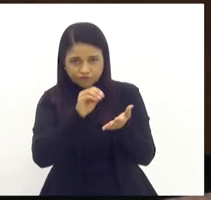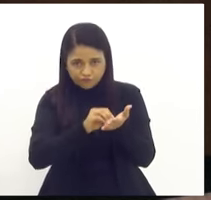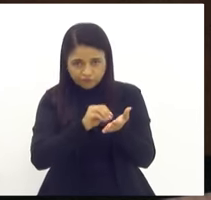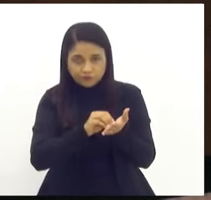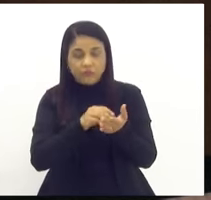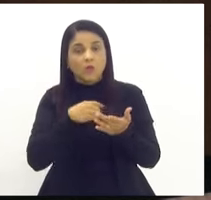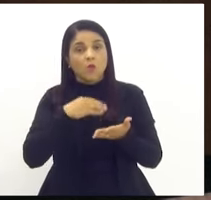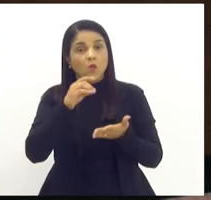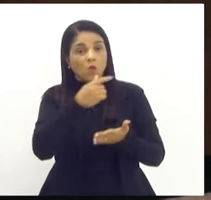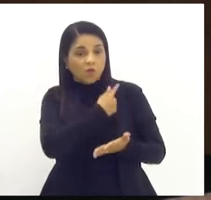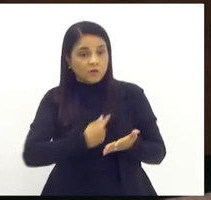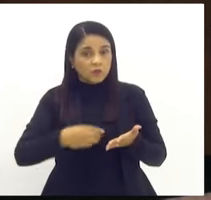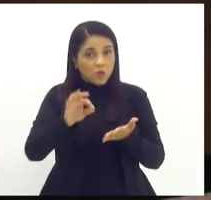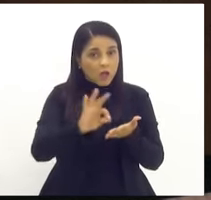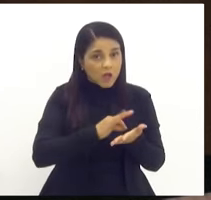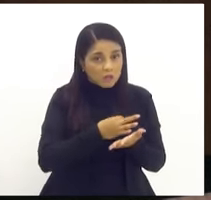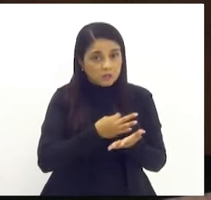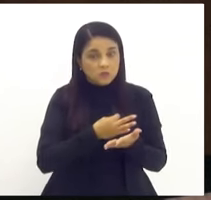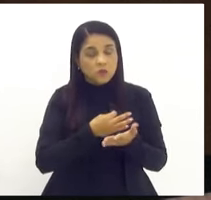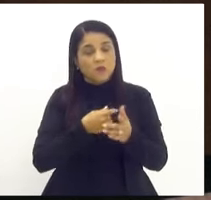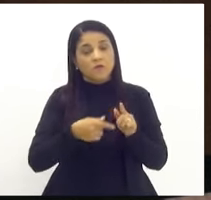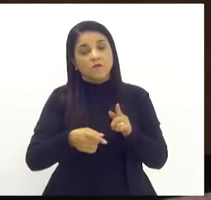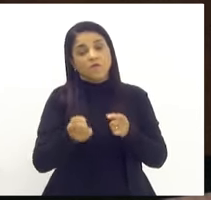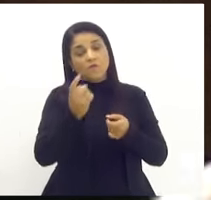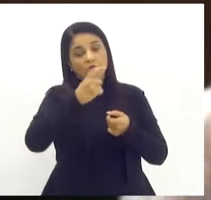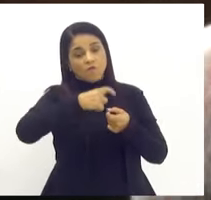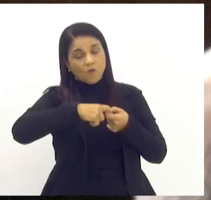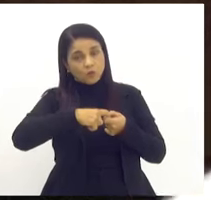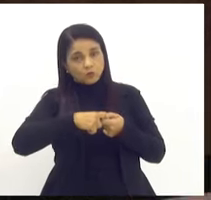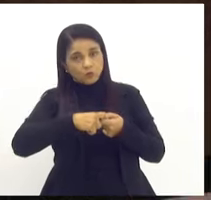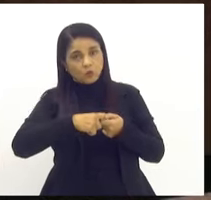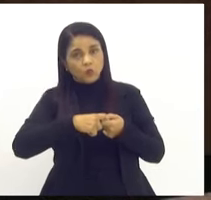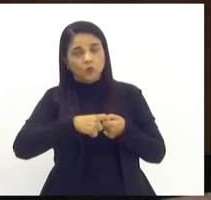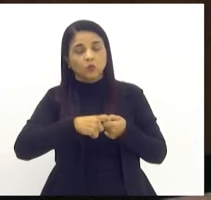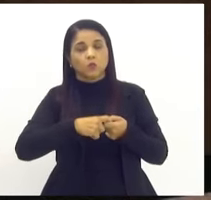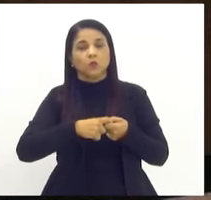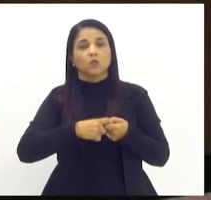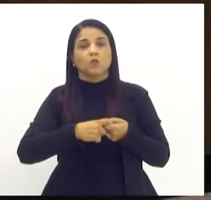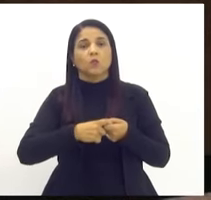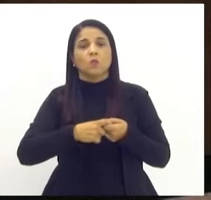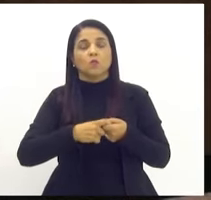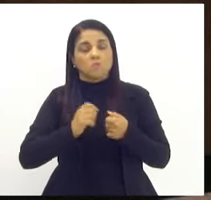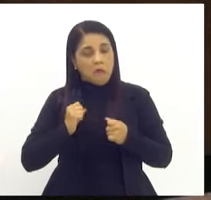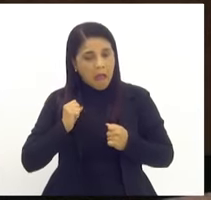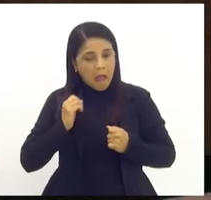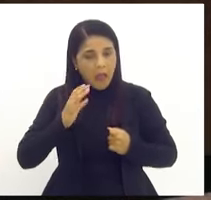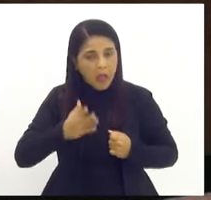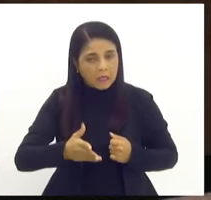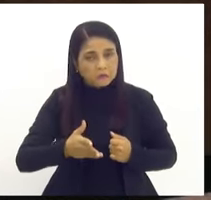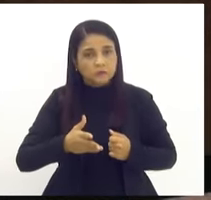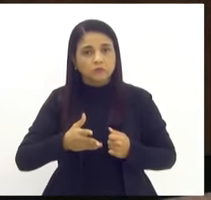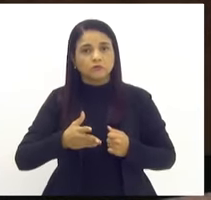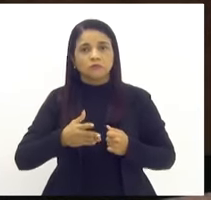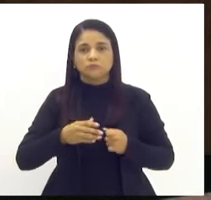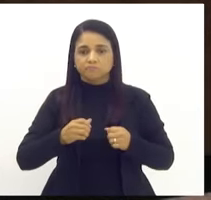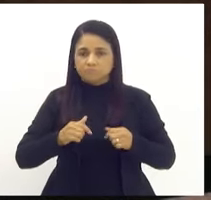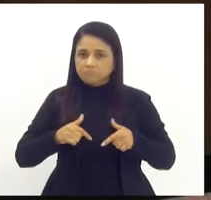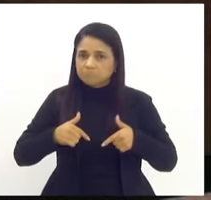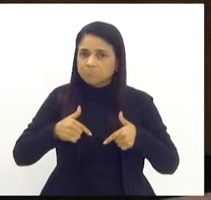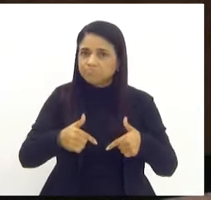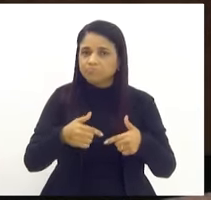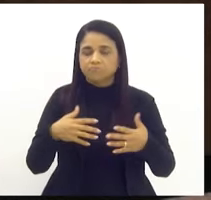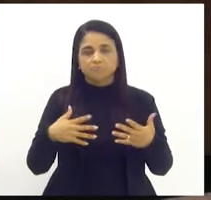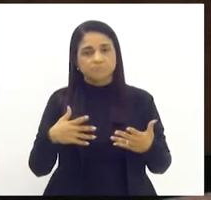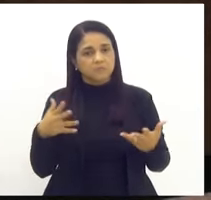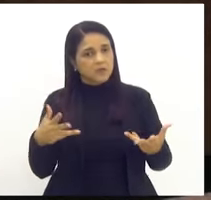ele voltou atrás eu considero isso uma uma atitude fora da curva que eu diz disse